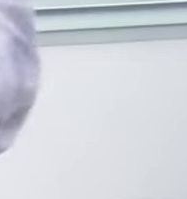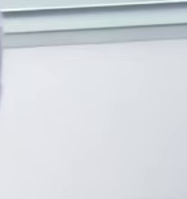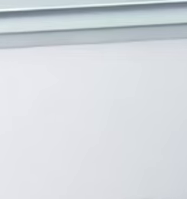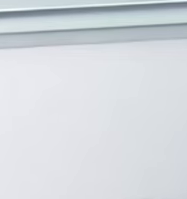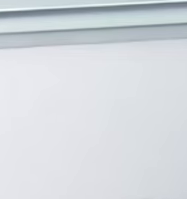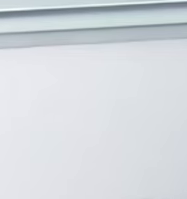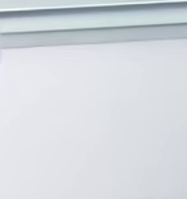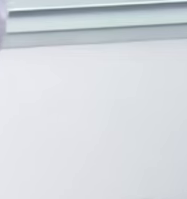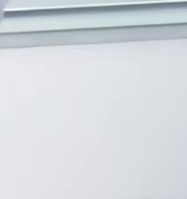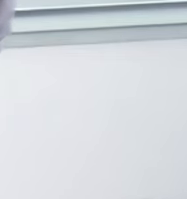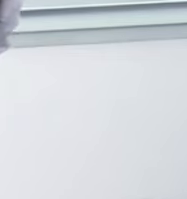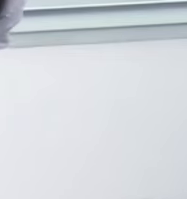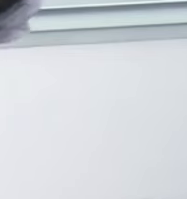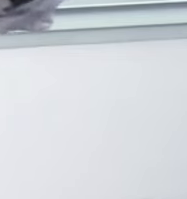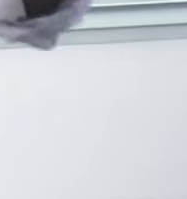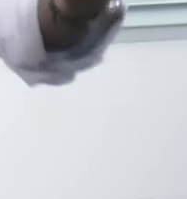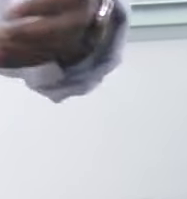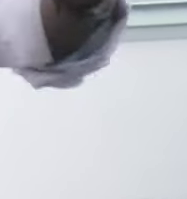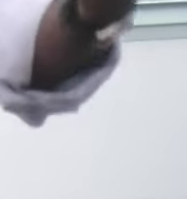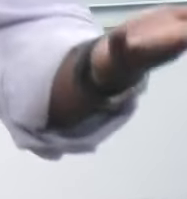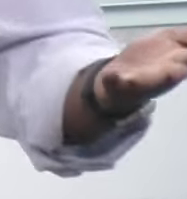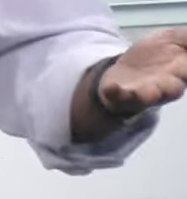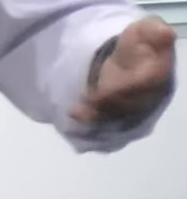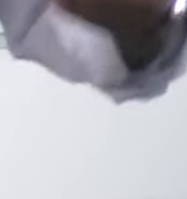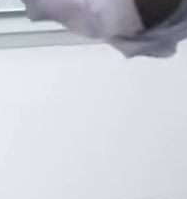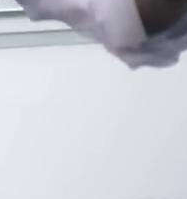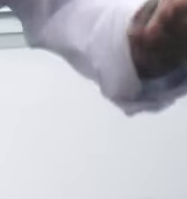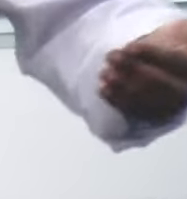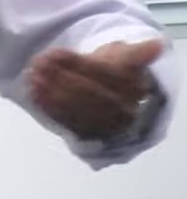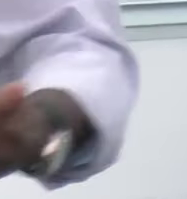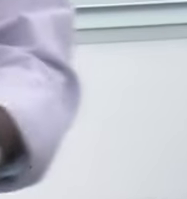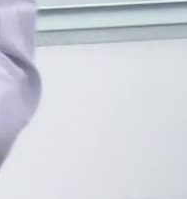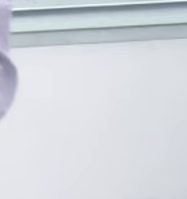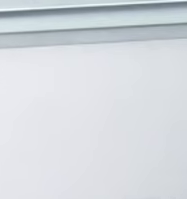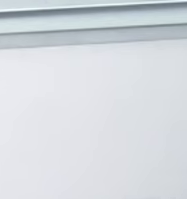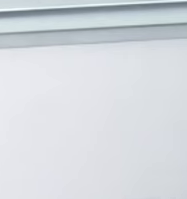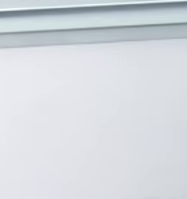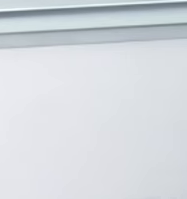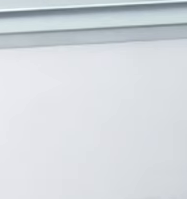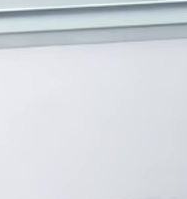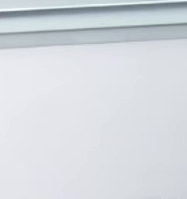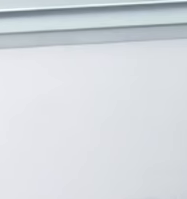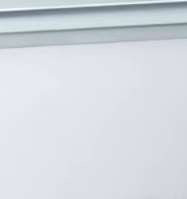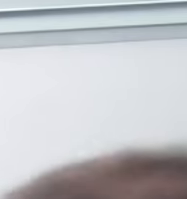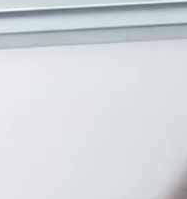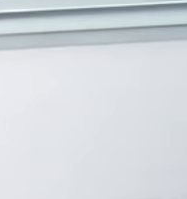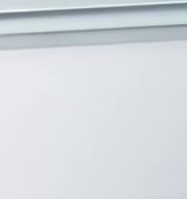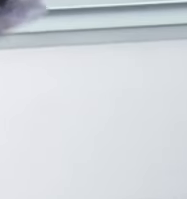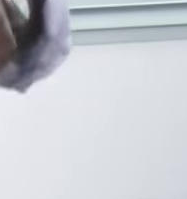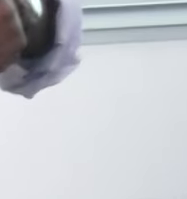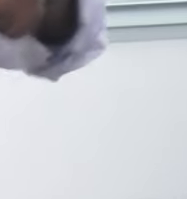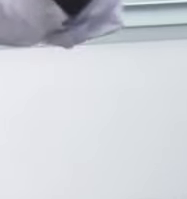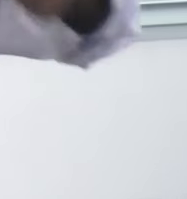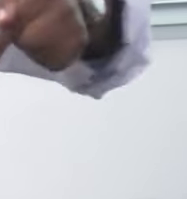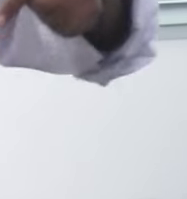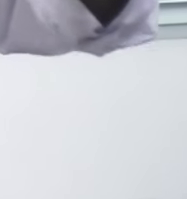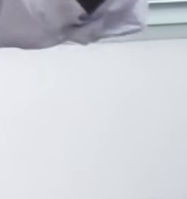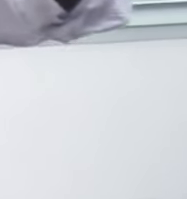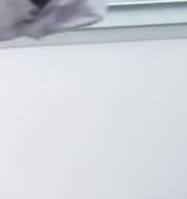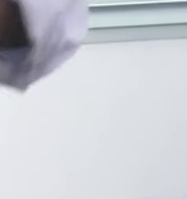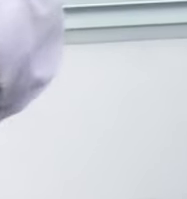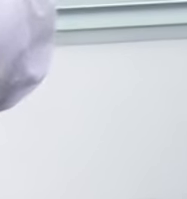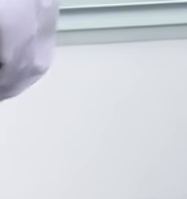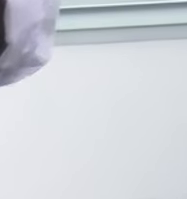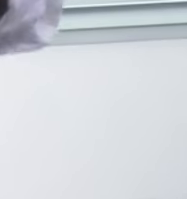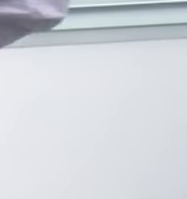Minas e Energia. E eu queria emendar aqui, fazer uma sugestão, não posso fazer proposta, fazer uma sugestão, deputado, de que a Alerj crie uma